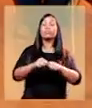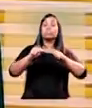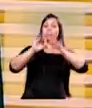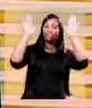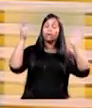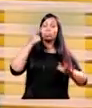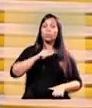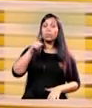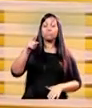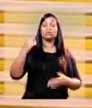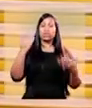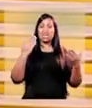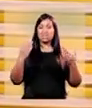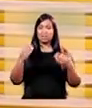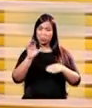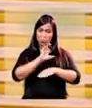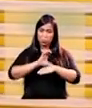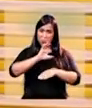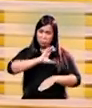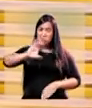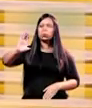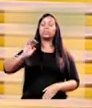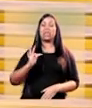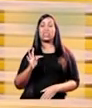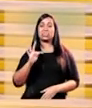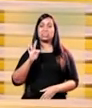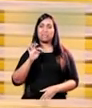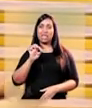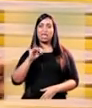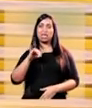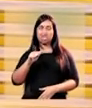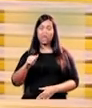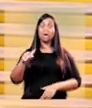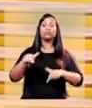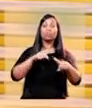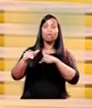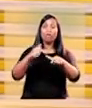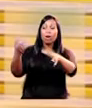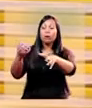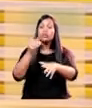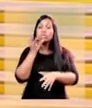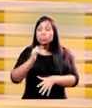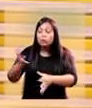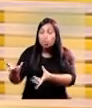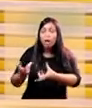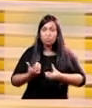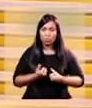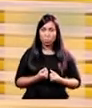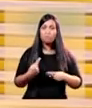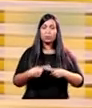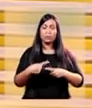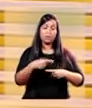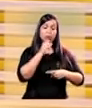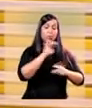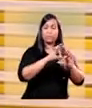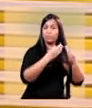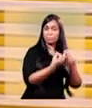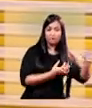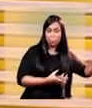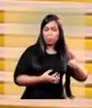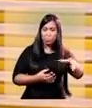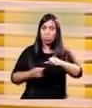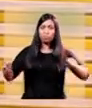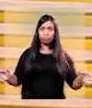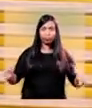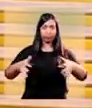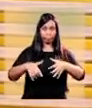fazer um esclarecimento. Você é a coordenadora técnica do Projeto TEI, o projeto que trabalha com acolhimento de crianças que foram retiradas de sua